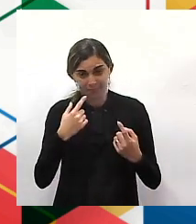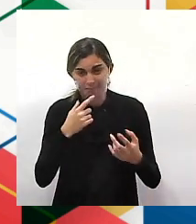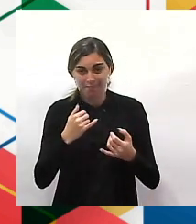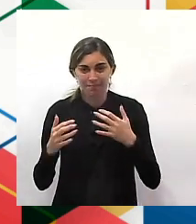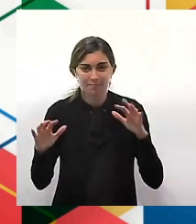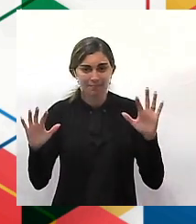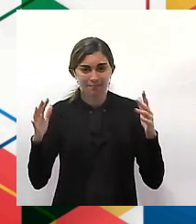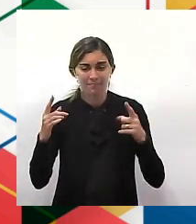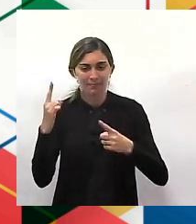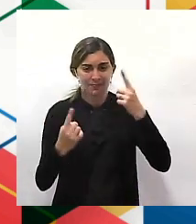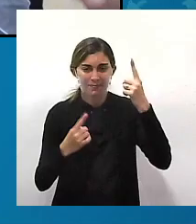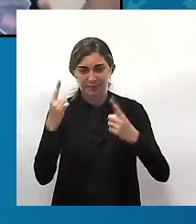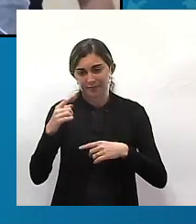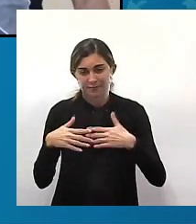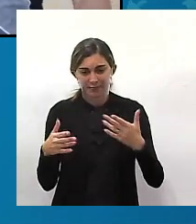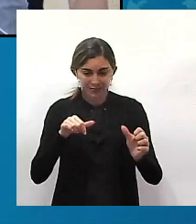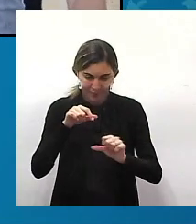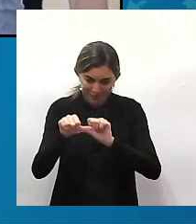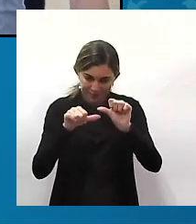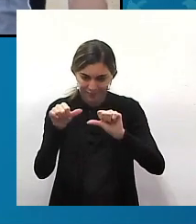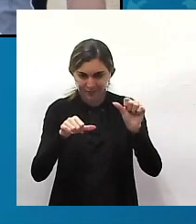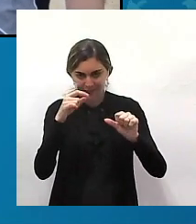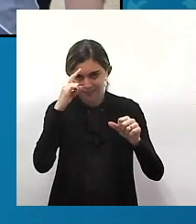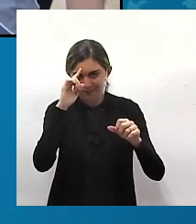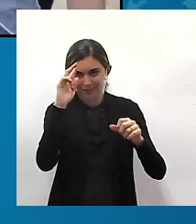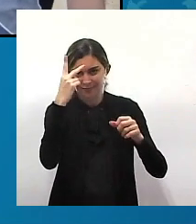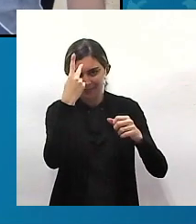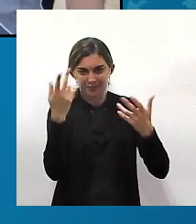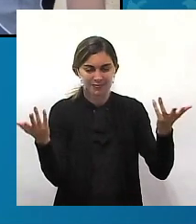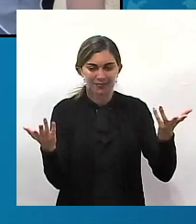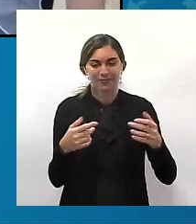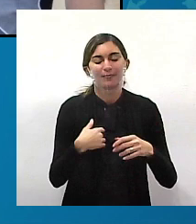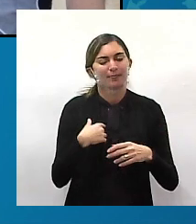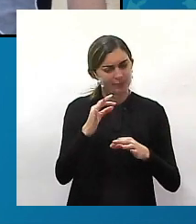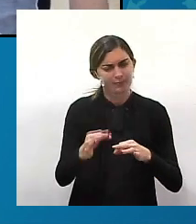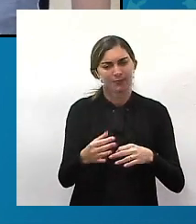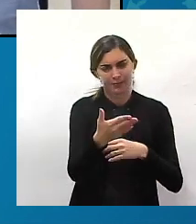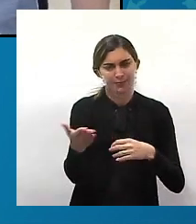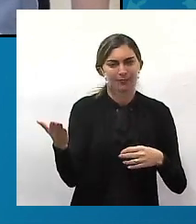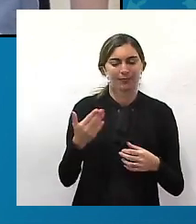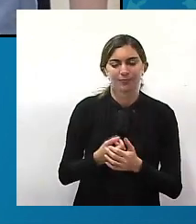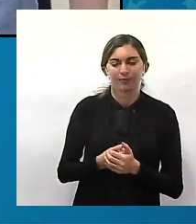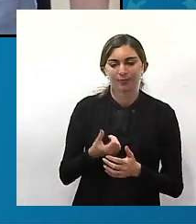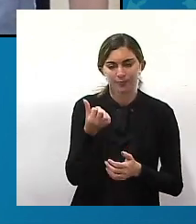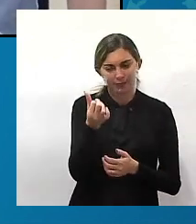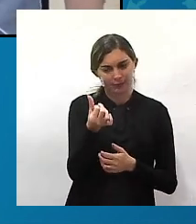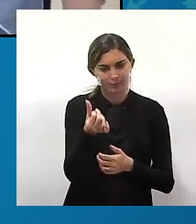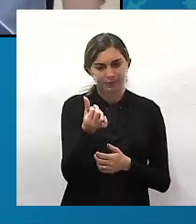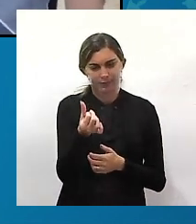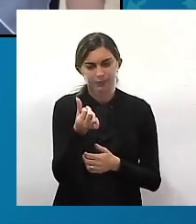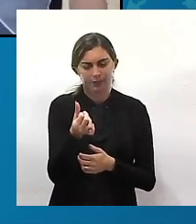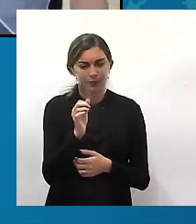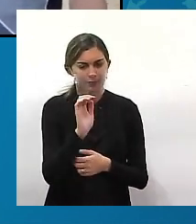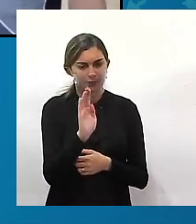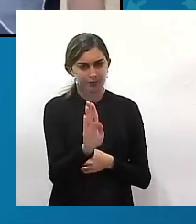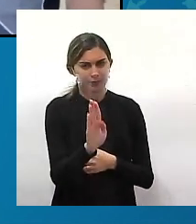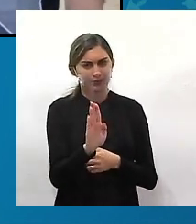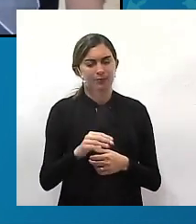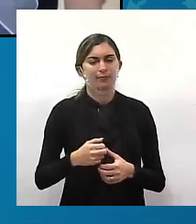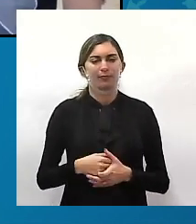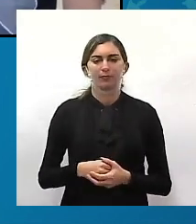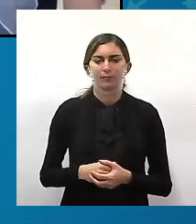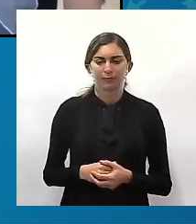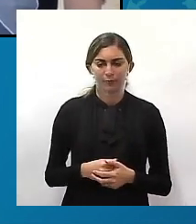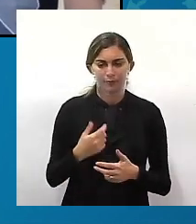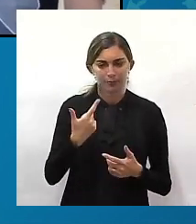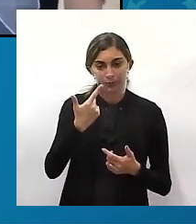aí, a gente trocando as ideias. Mas está tudo certo. 6, letra B de bola.